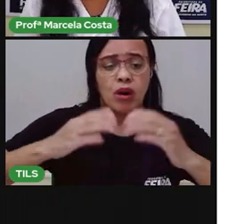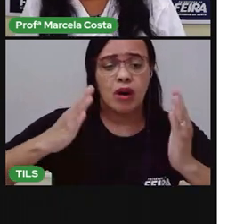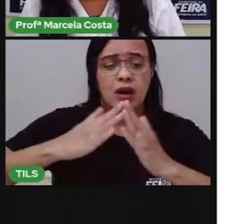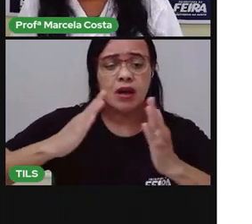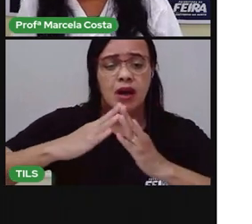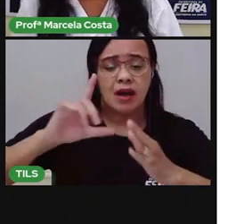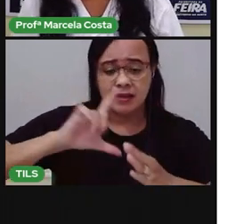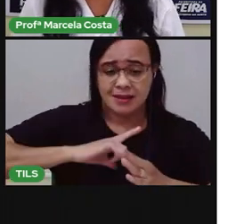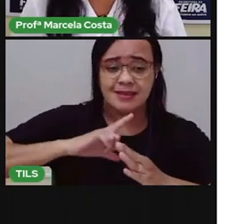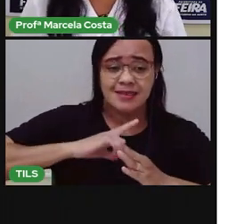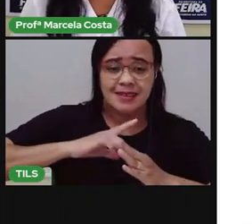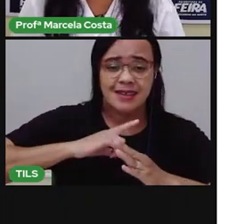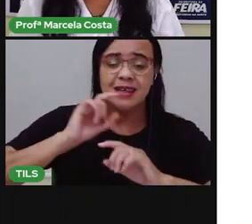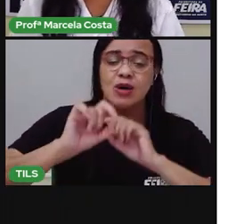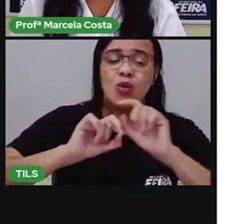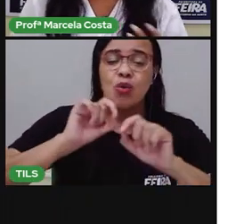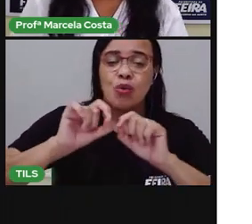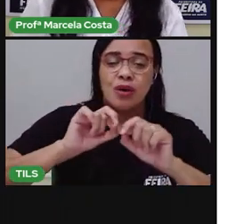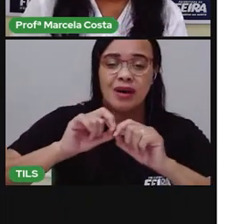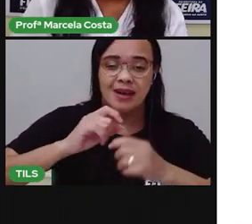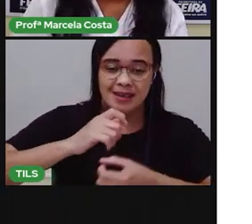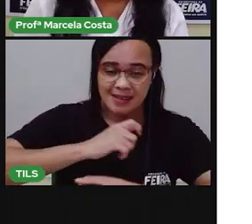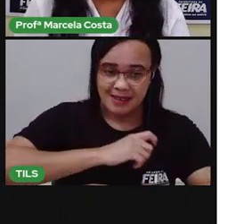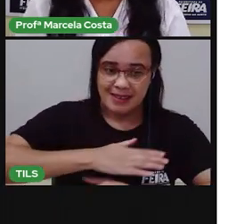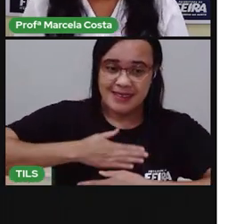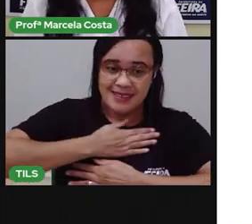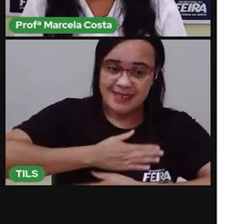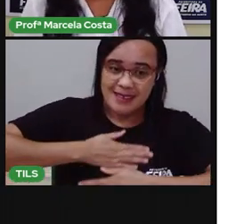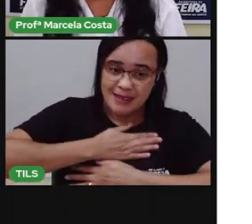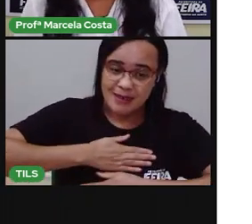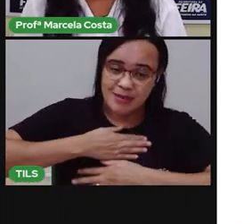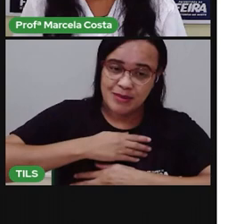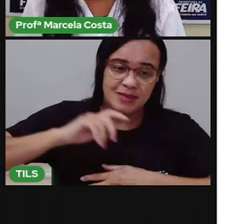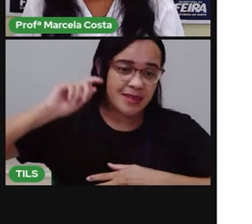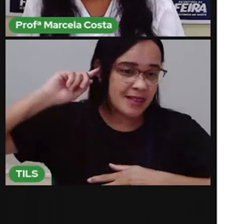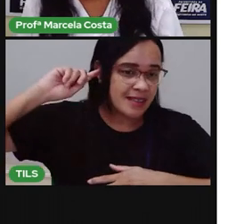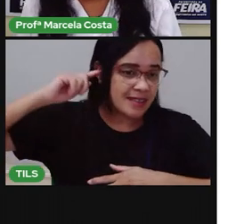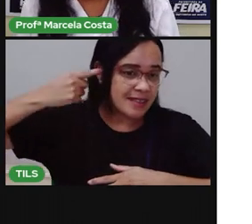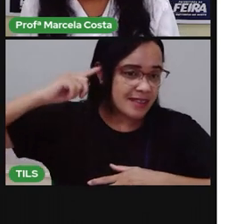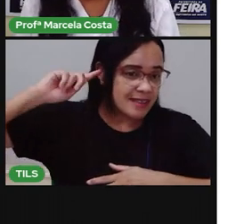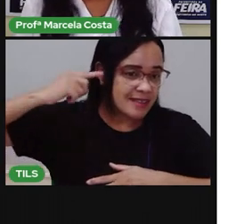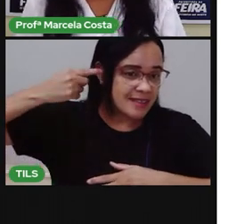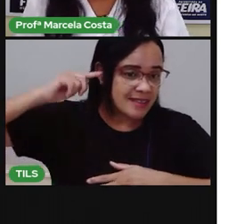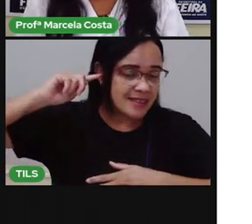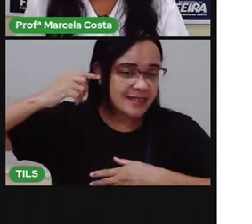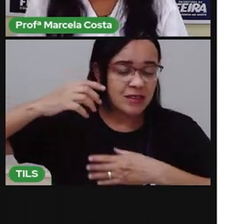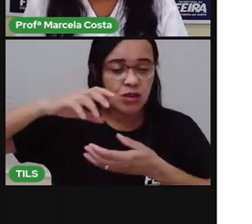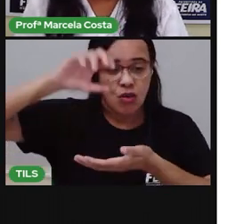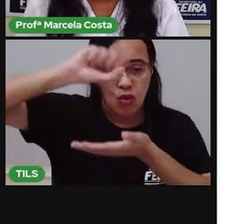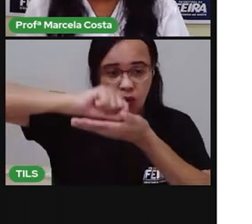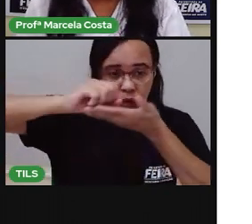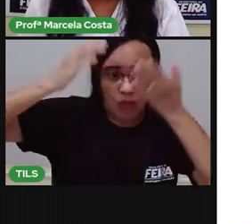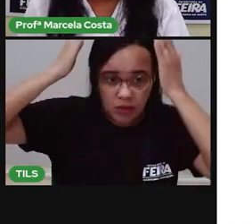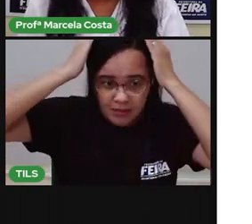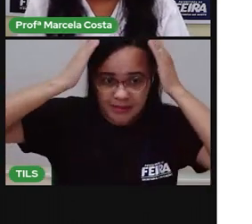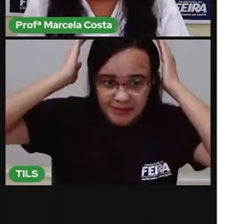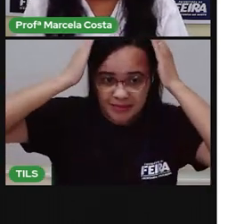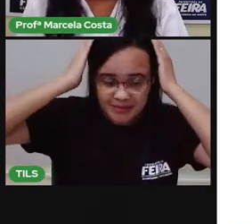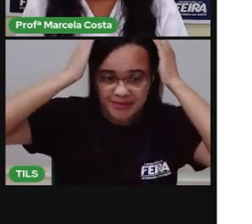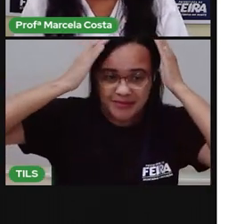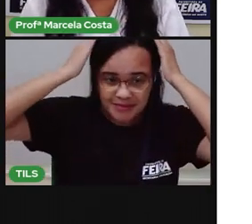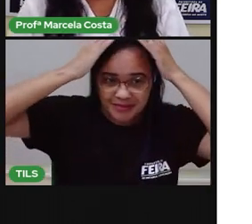Tem sabonete? Tem cotonete? Tem shampoo? Vamos